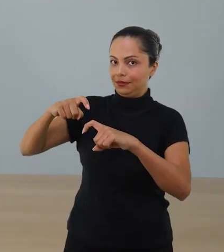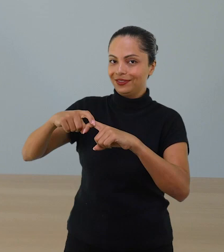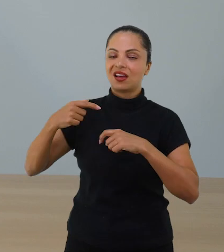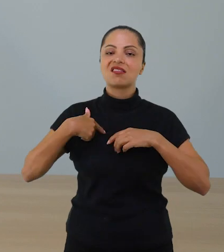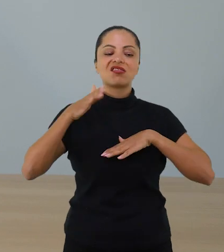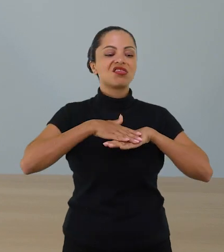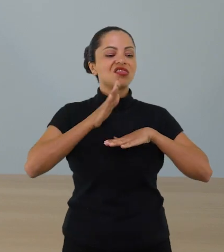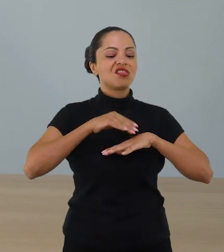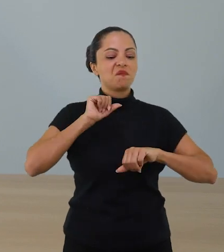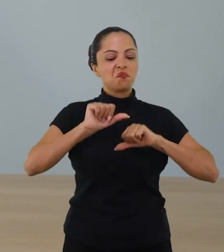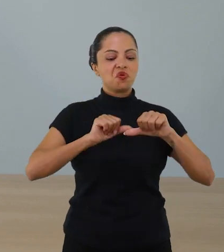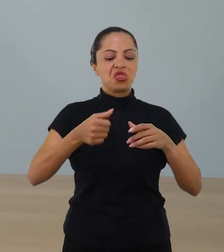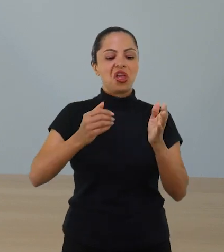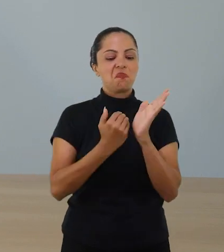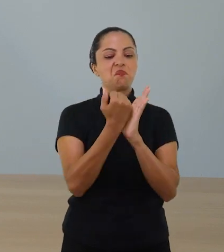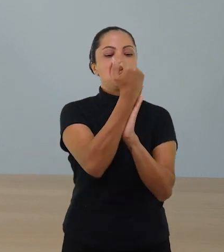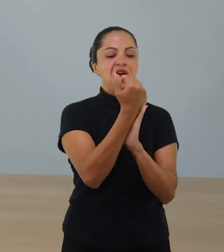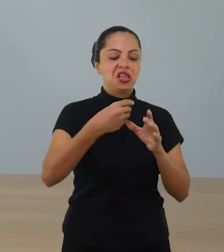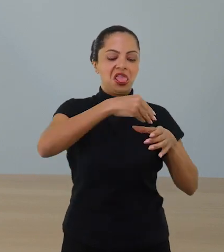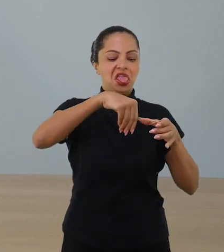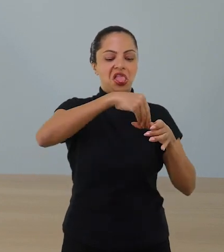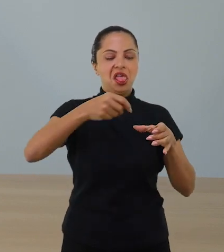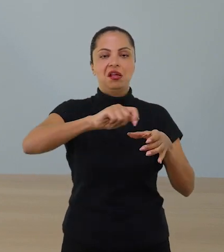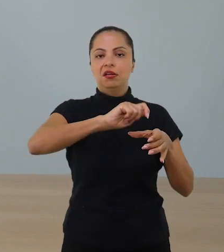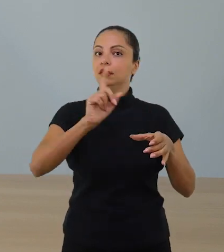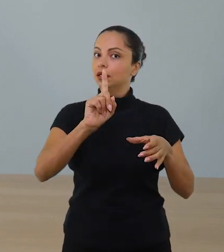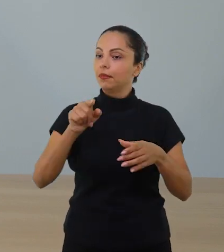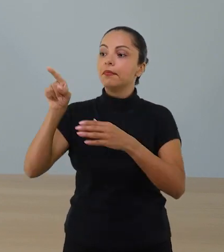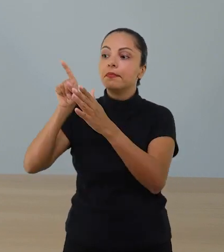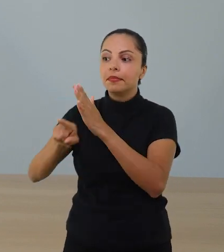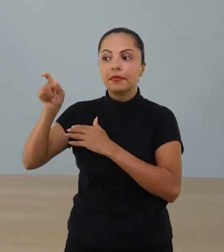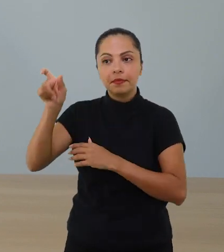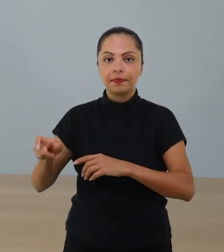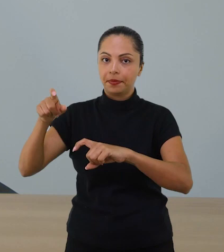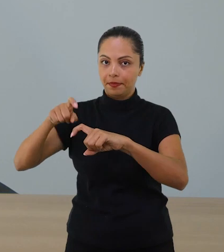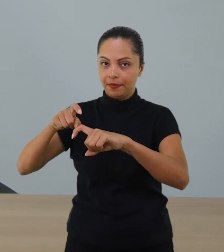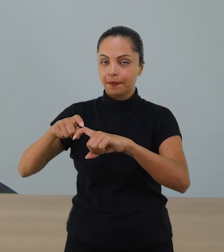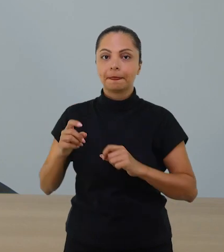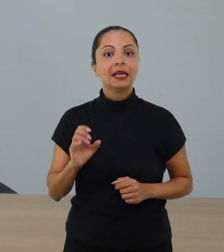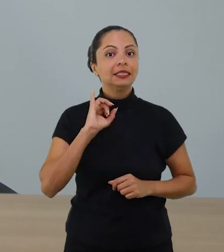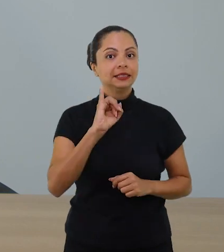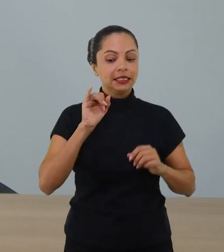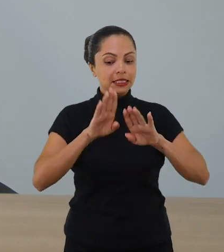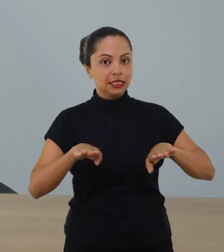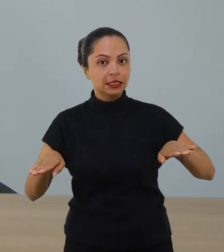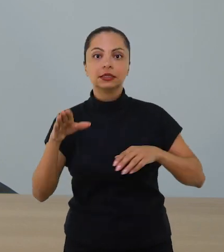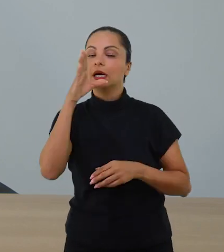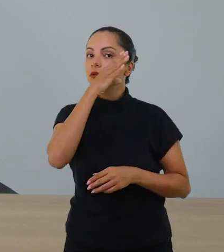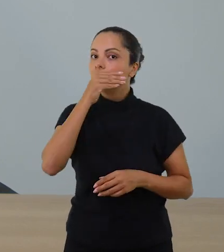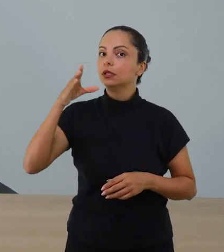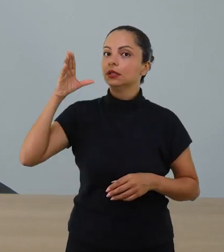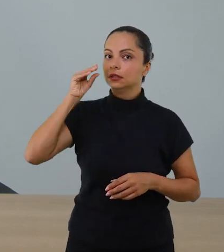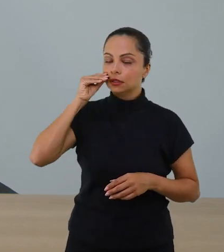de enzimas pancreáticas para reduzir a sintomatologia. Procure sempre a orientação médica. Crianças maiores e adolescentes